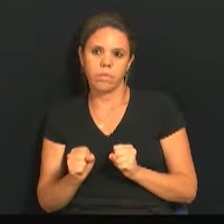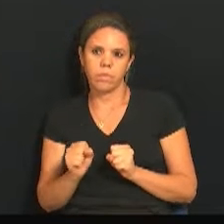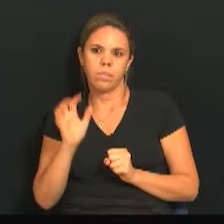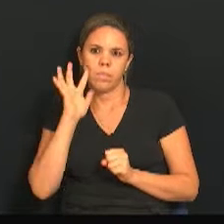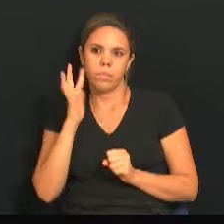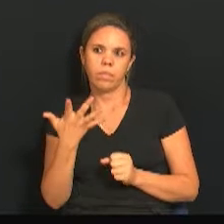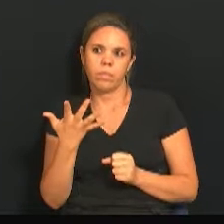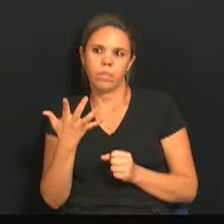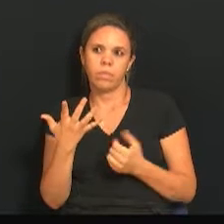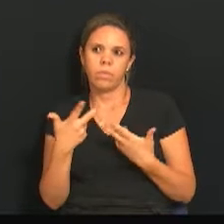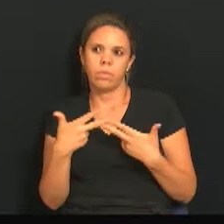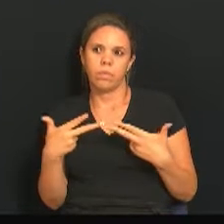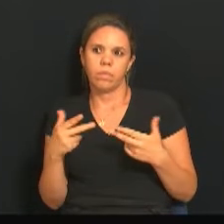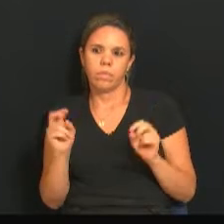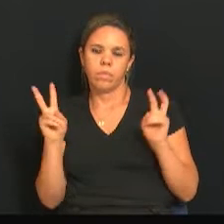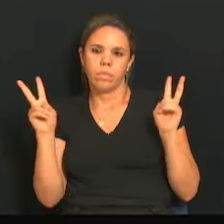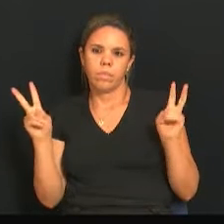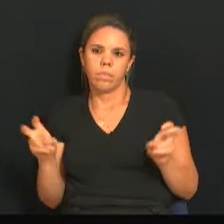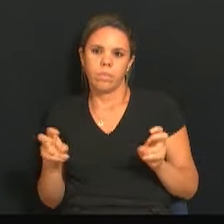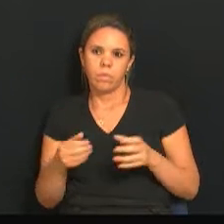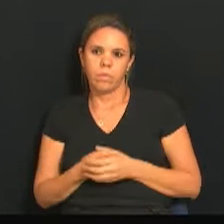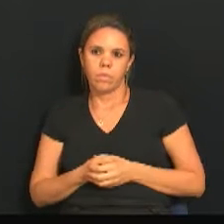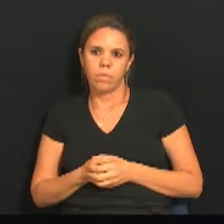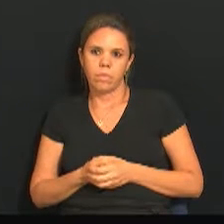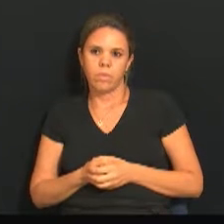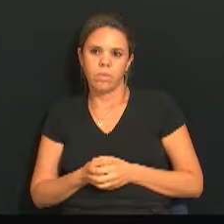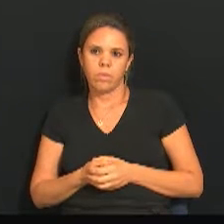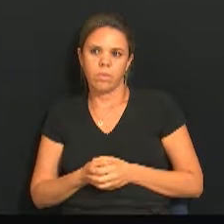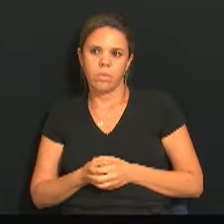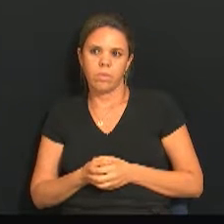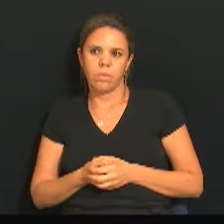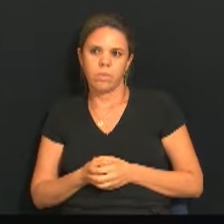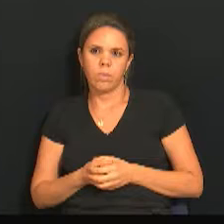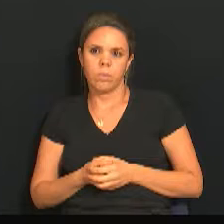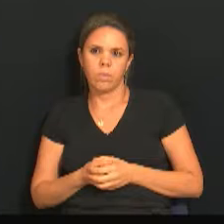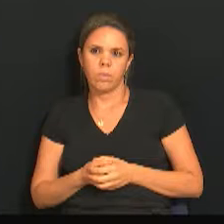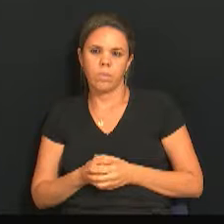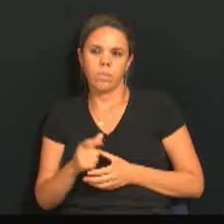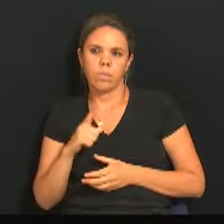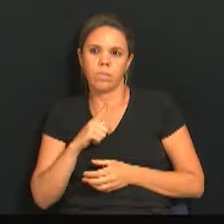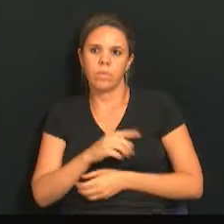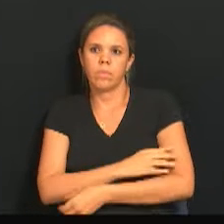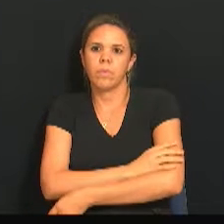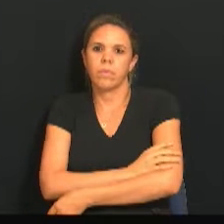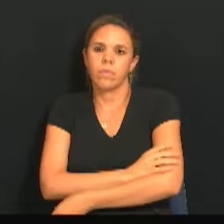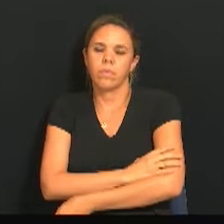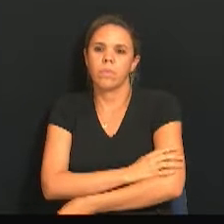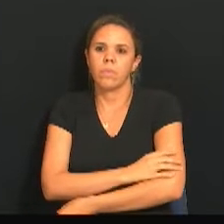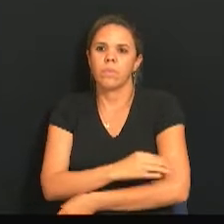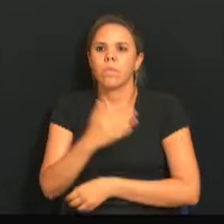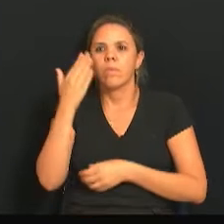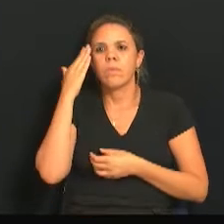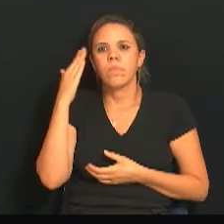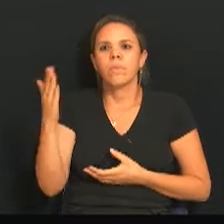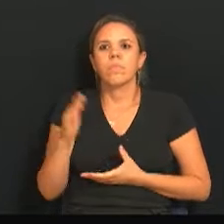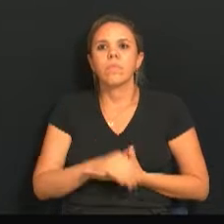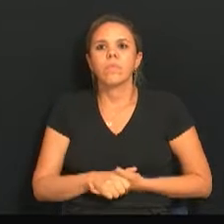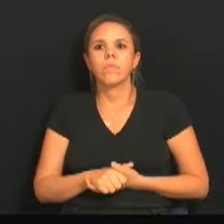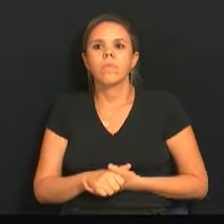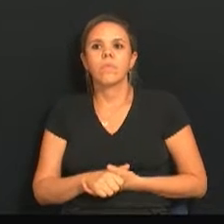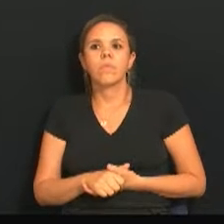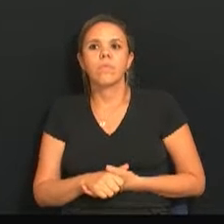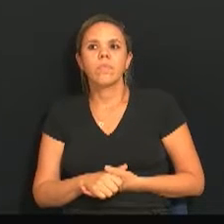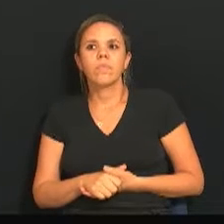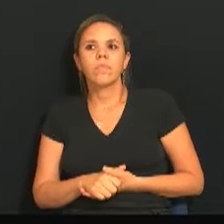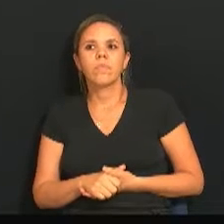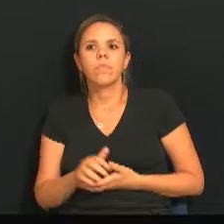para essas questões aí sempre difíceis. Temos também a presença, e agradeço muito, a